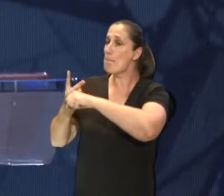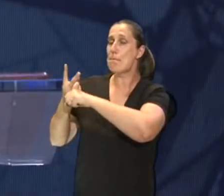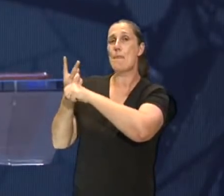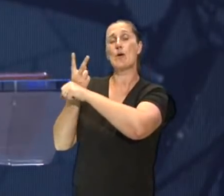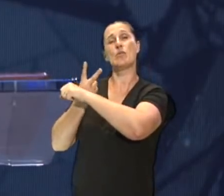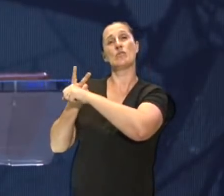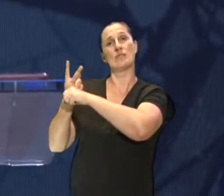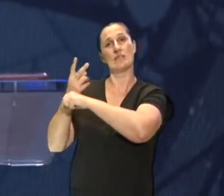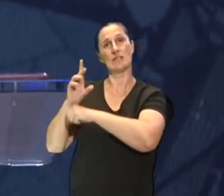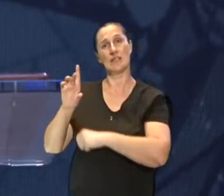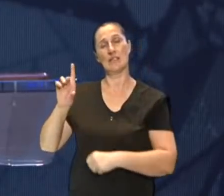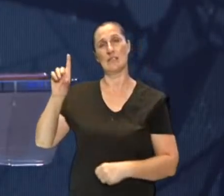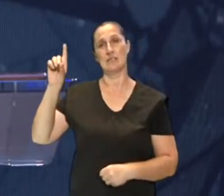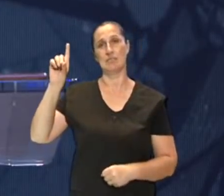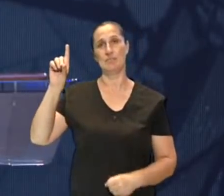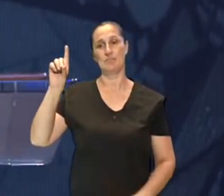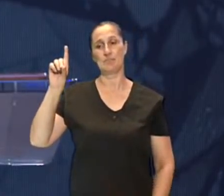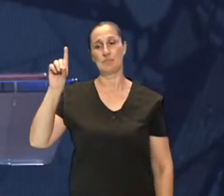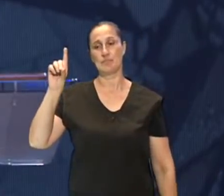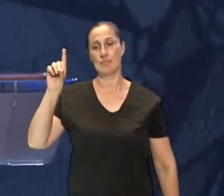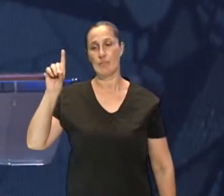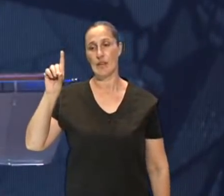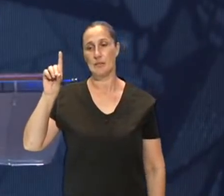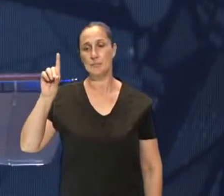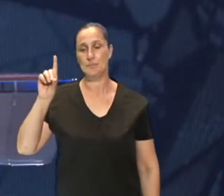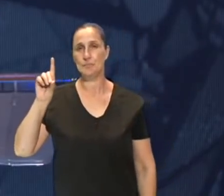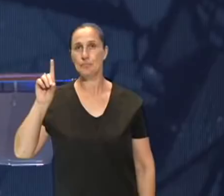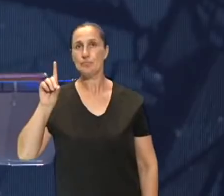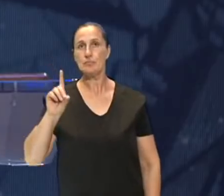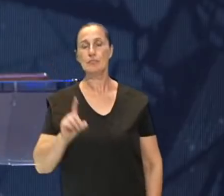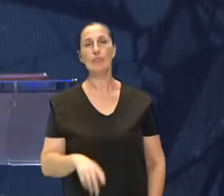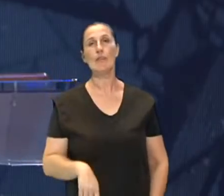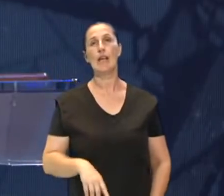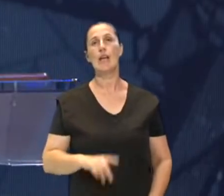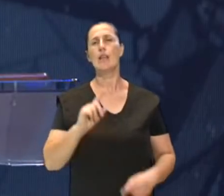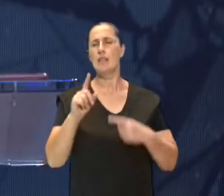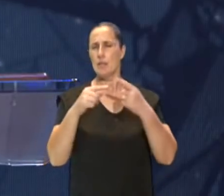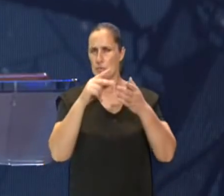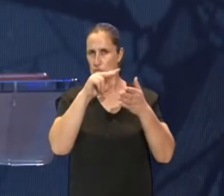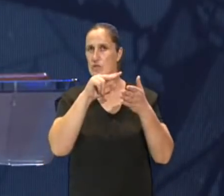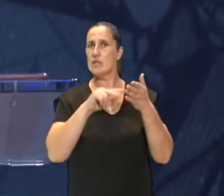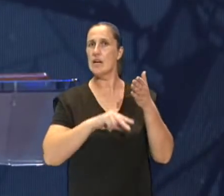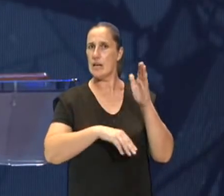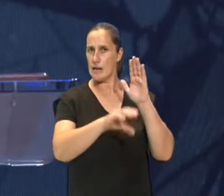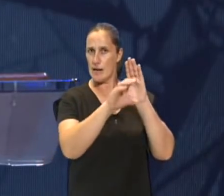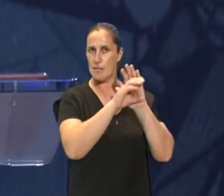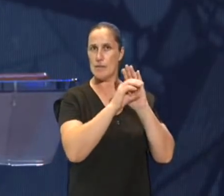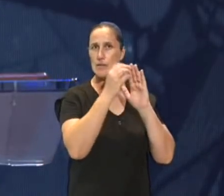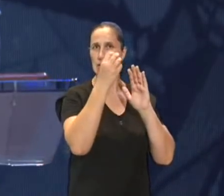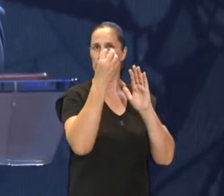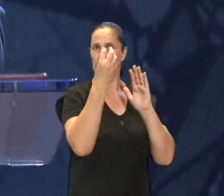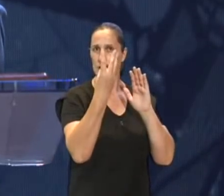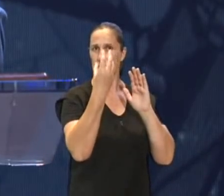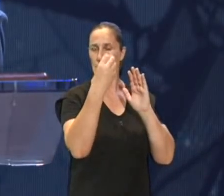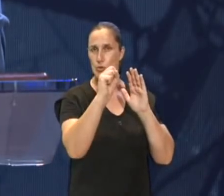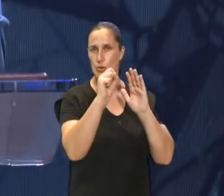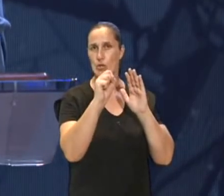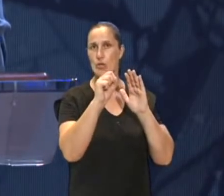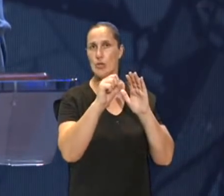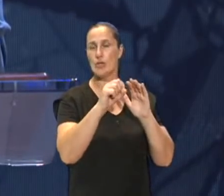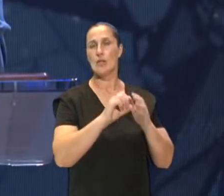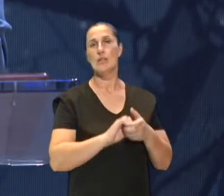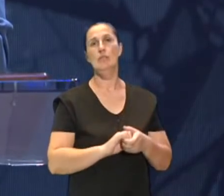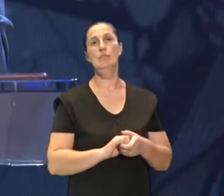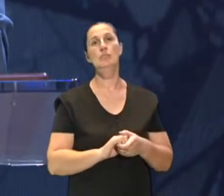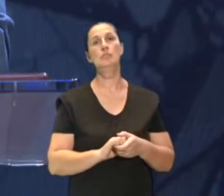buscou. Essa oração, eu li trechinhos dela, você pode ler em casa, no capítulo 38. Ele abre a alma